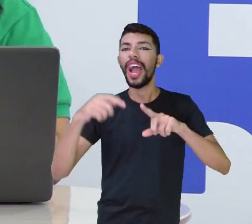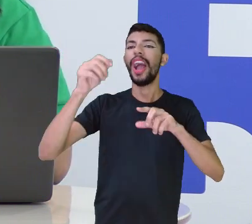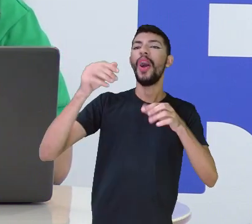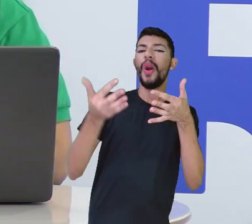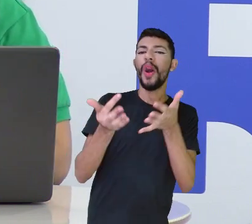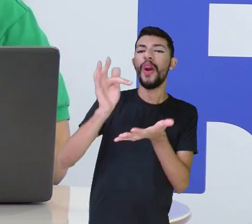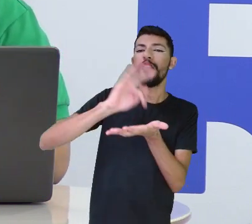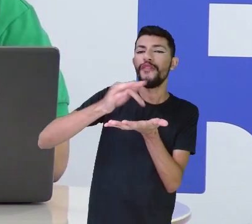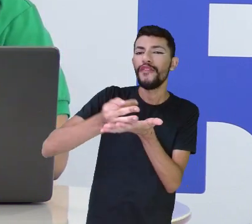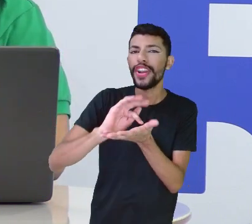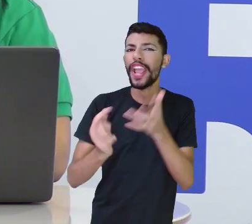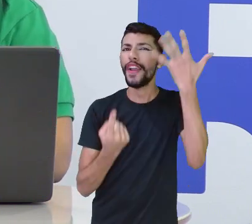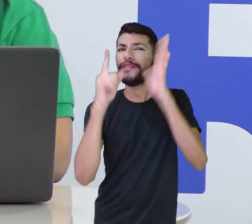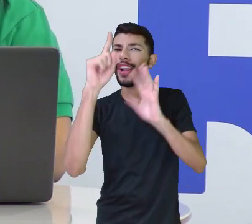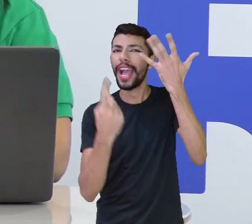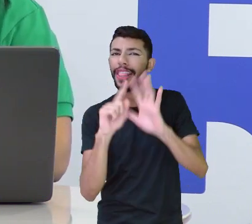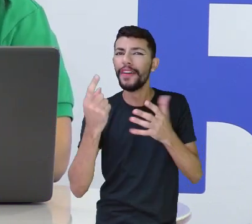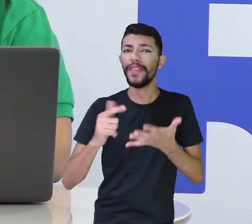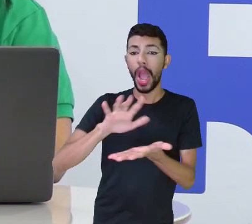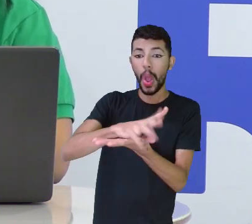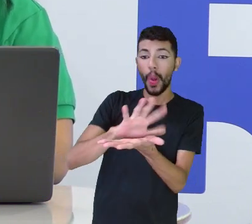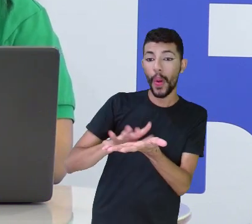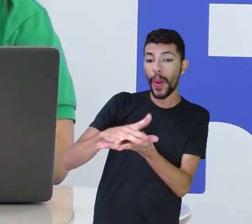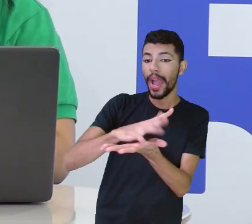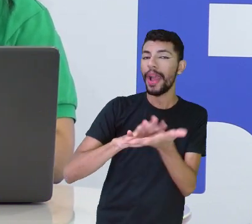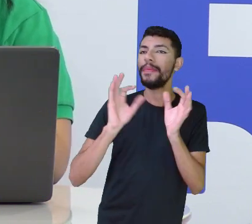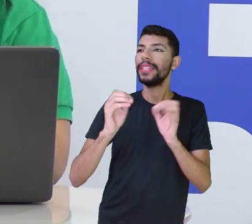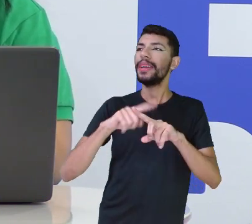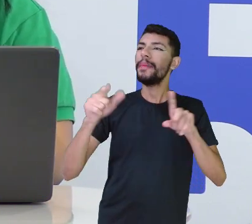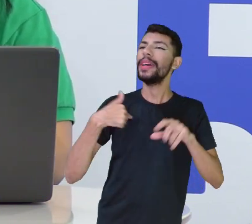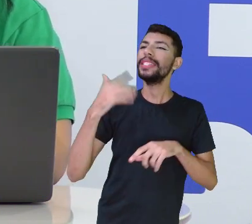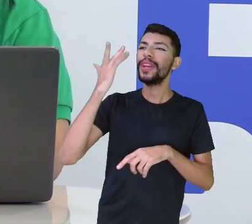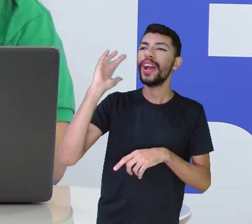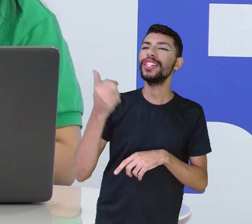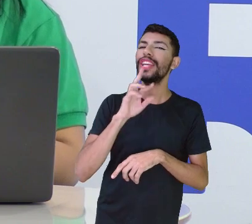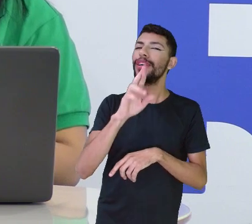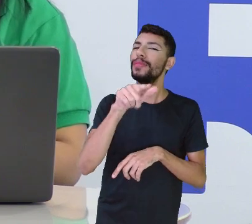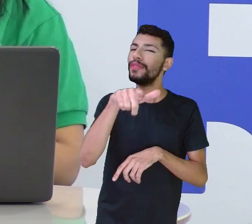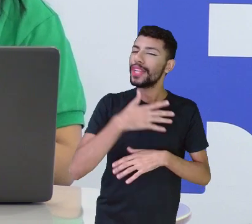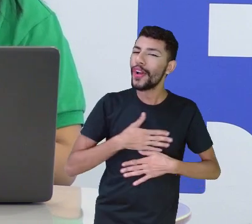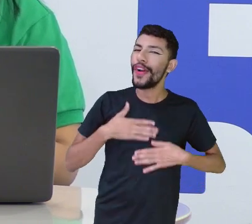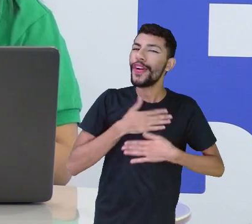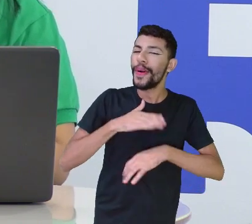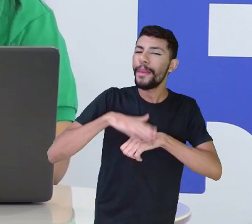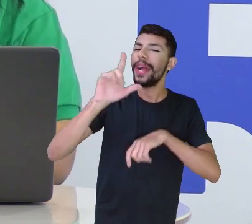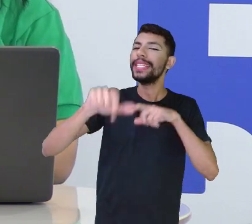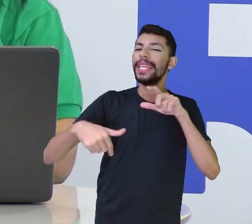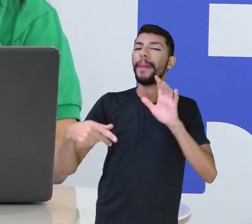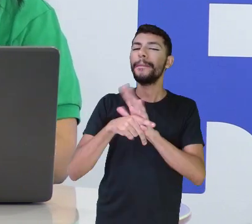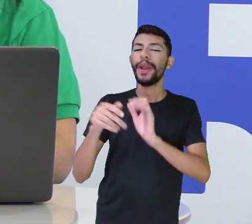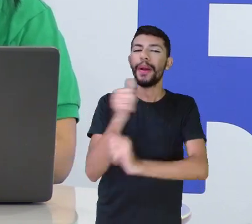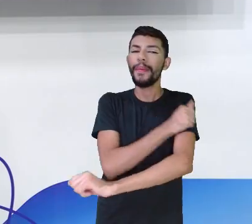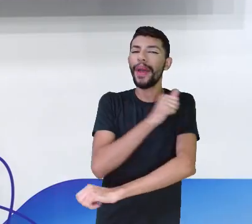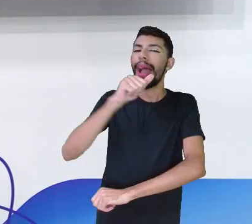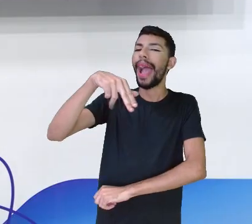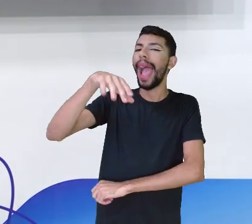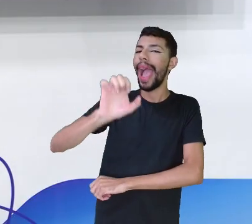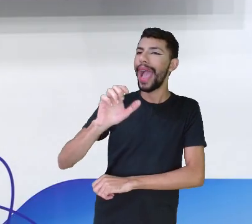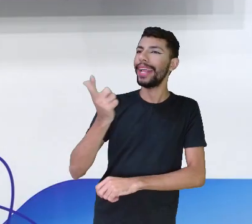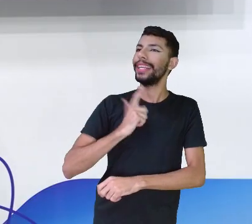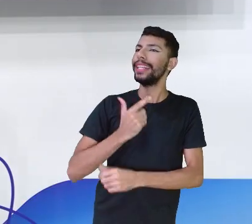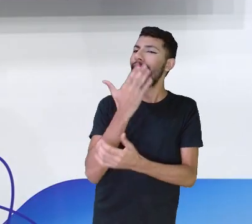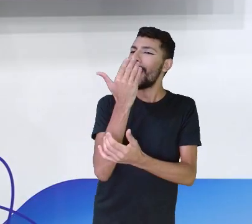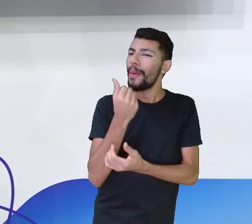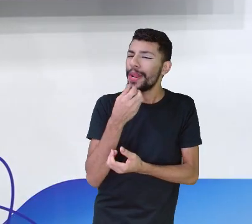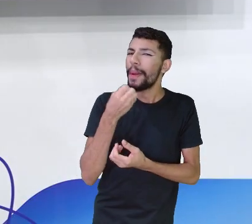Perfeito. frevo. Né? Mas eu acho que a resposta que você mais gostou foi a da Anne, que disse que aqui tem muita comida boa. Muita comida gostosa, minha